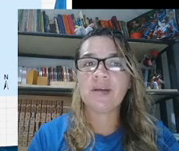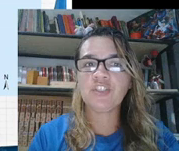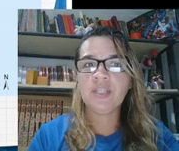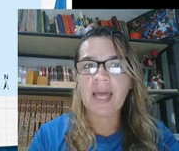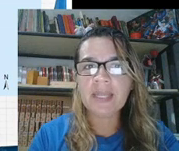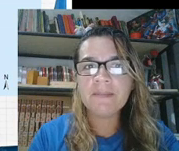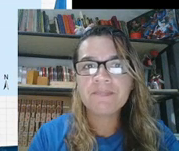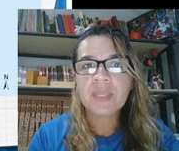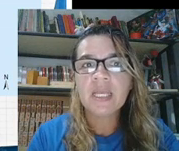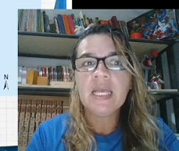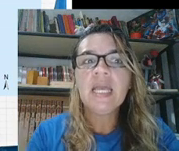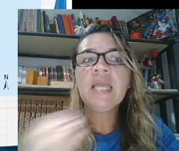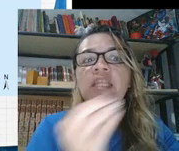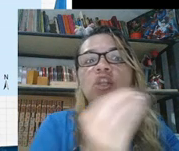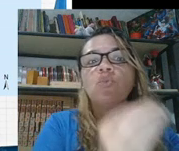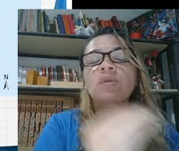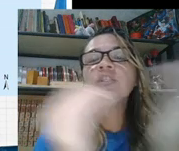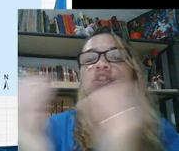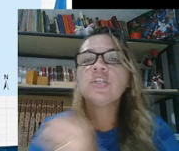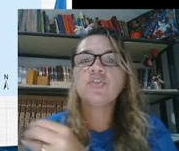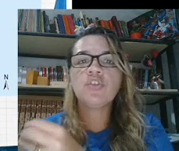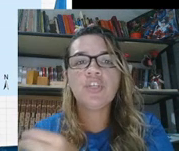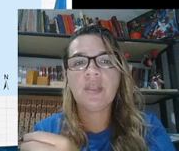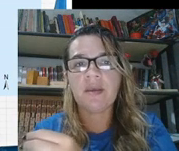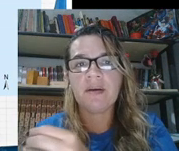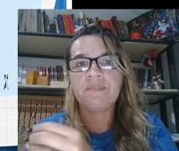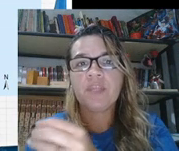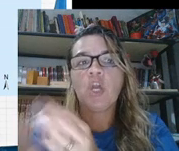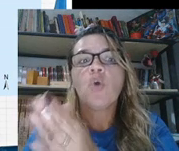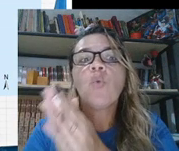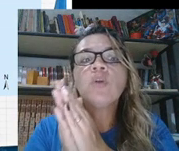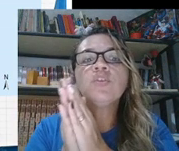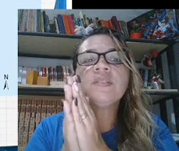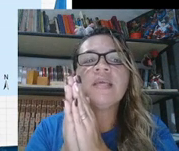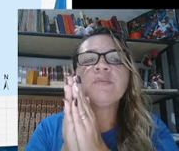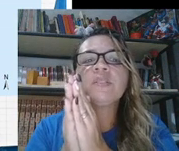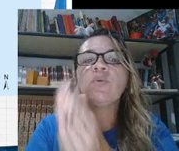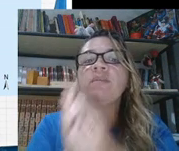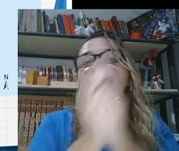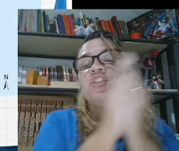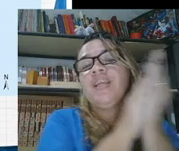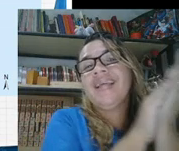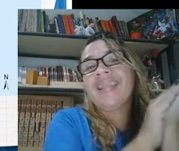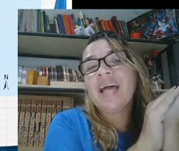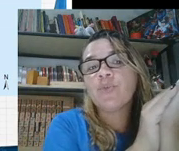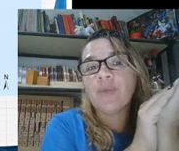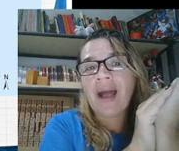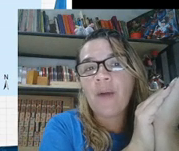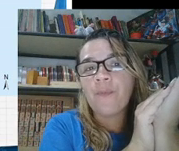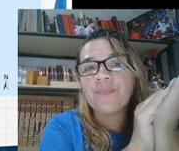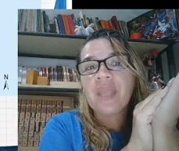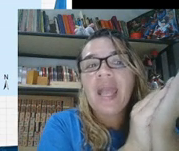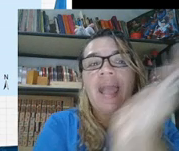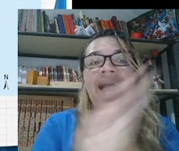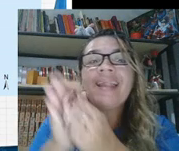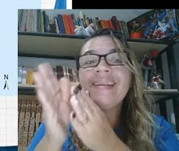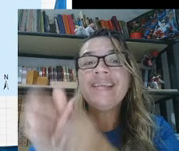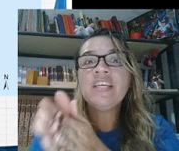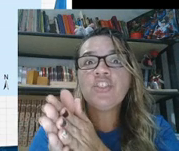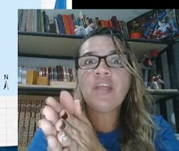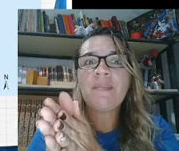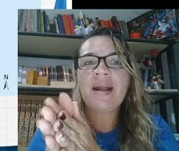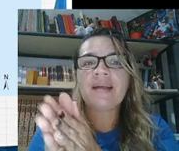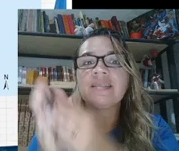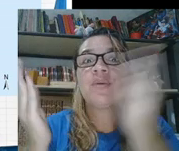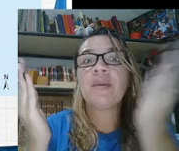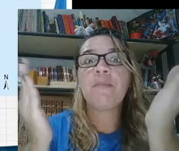demarcação imaginária entre duas extensões de terra. Quando dizemos que o limite ele é natural, é a linha